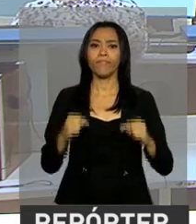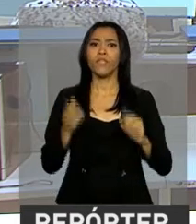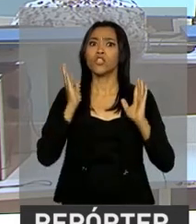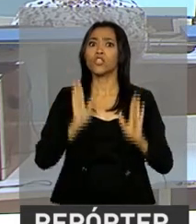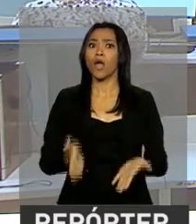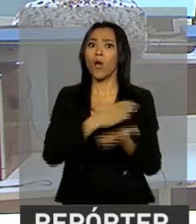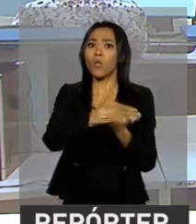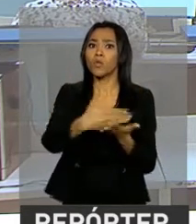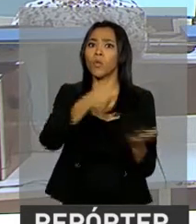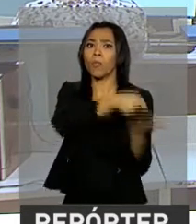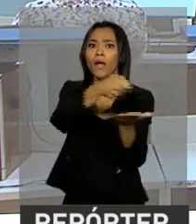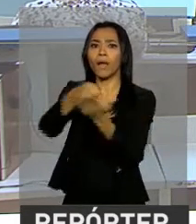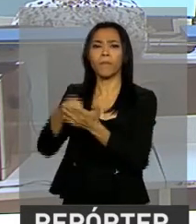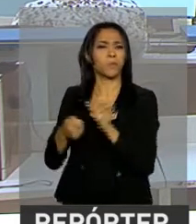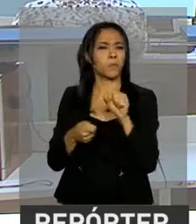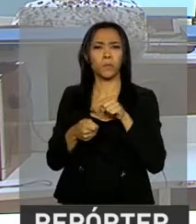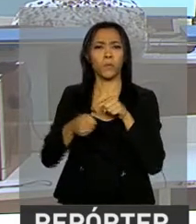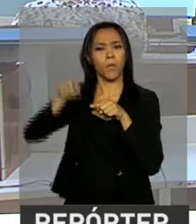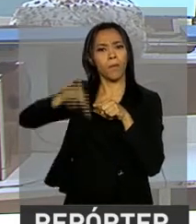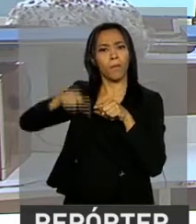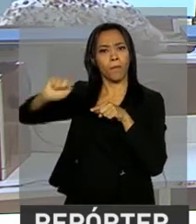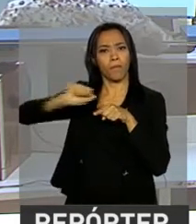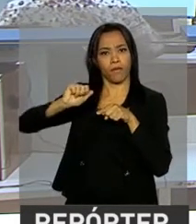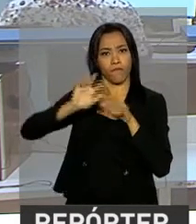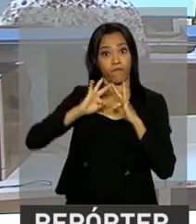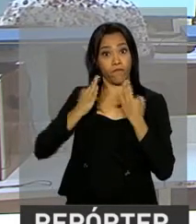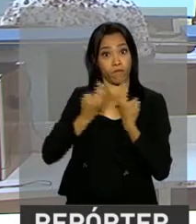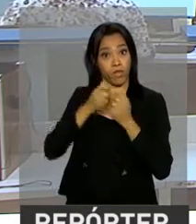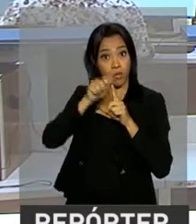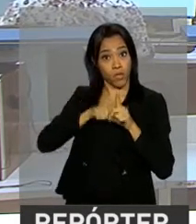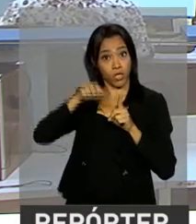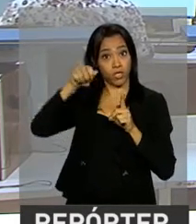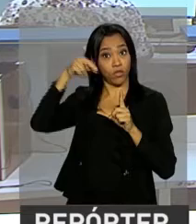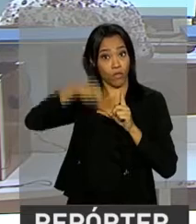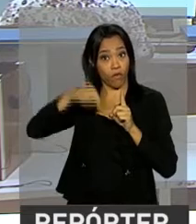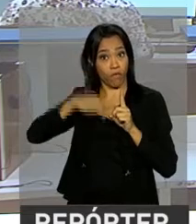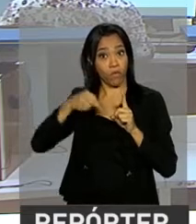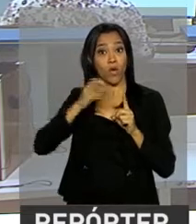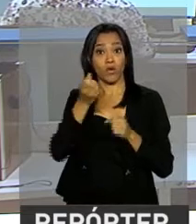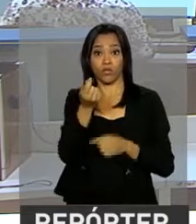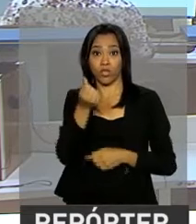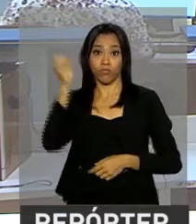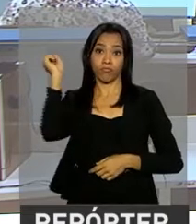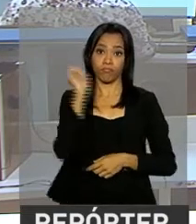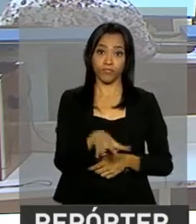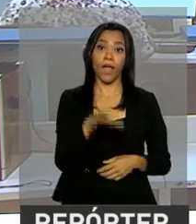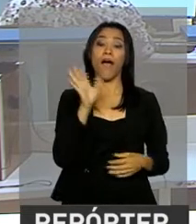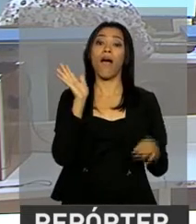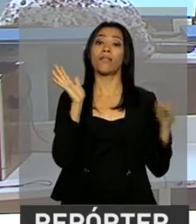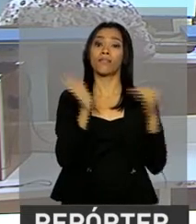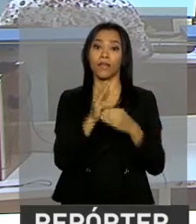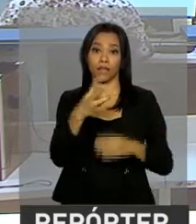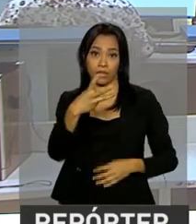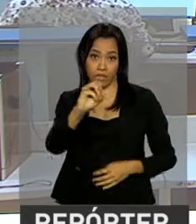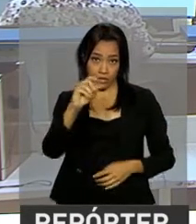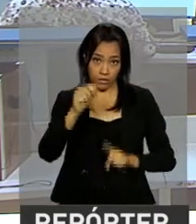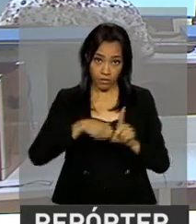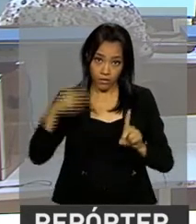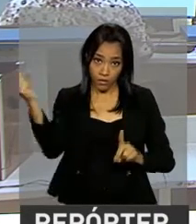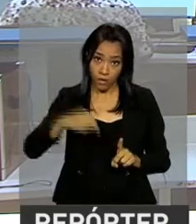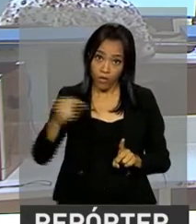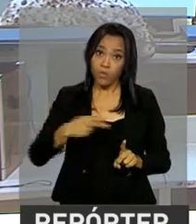pagamento do benefício do bolsa família de novembro o depósito vai ser feito até o dia 30 de novembro os valores podem ser